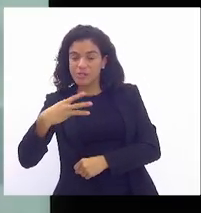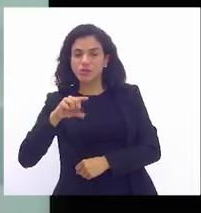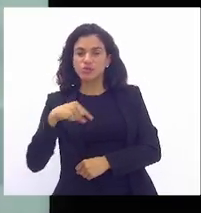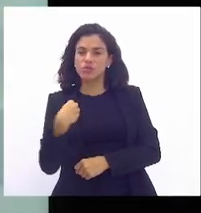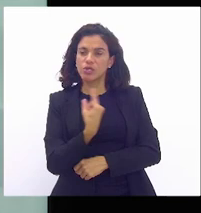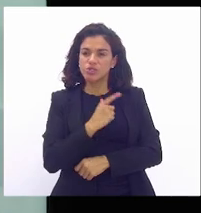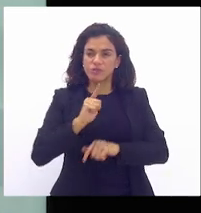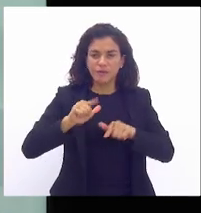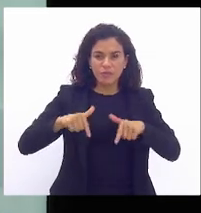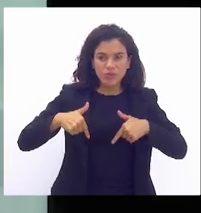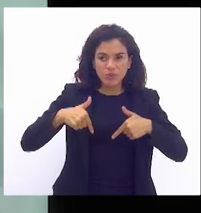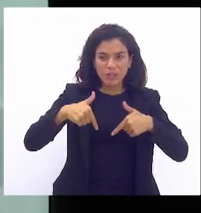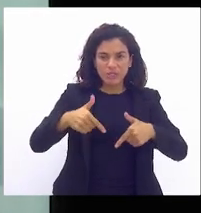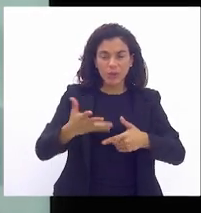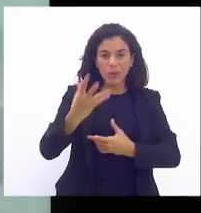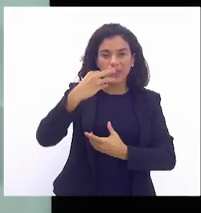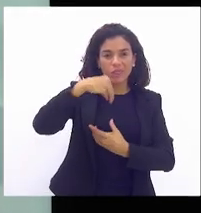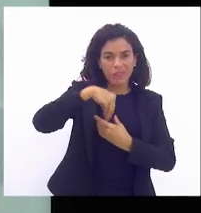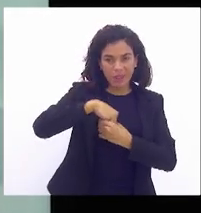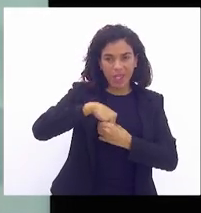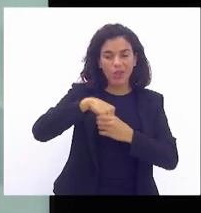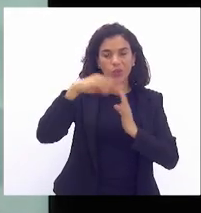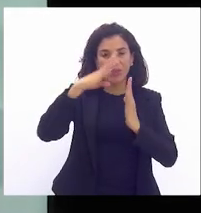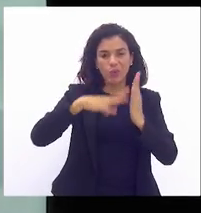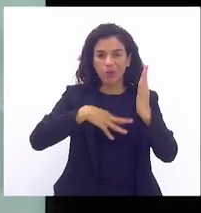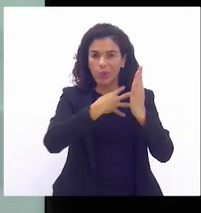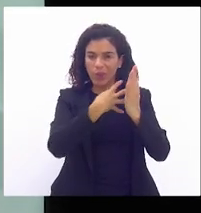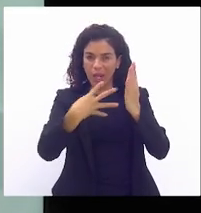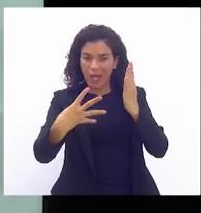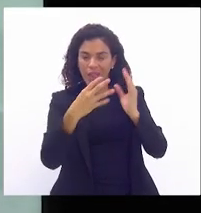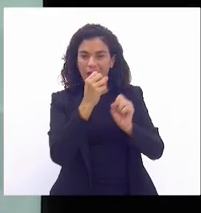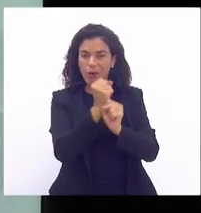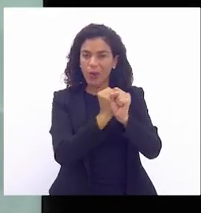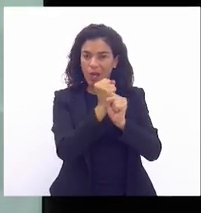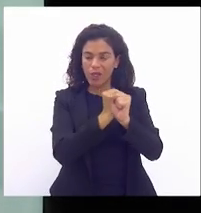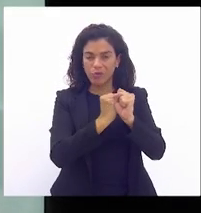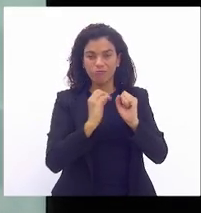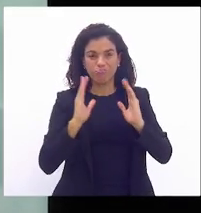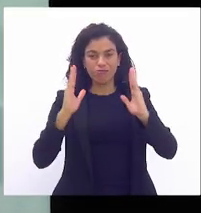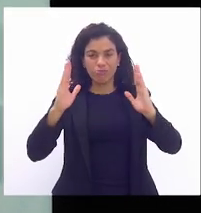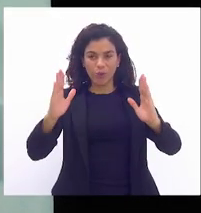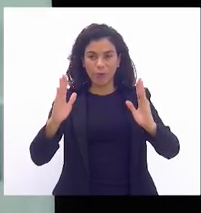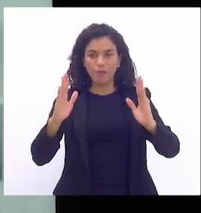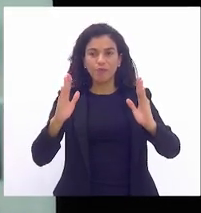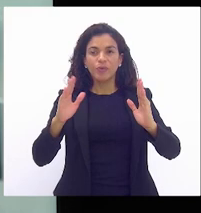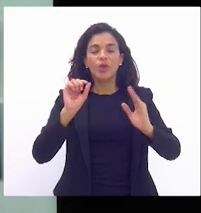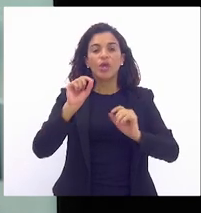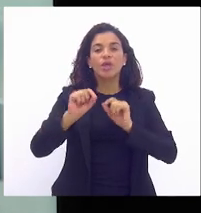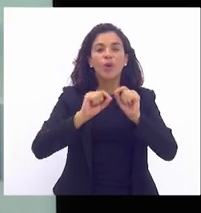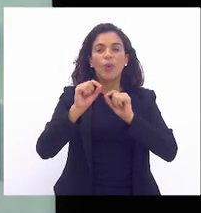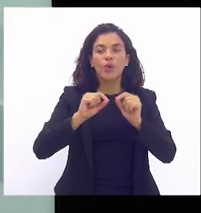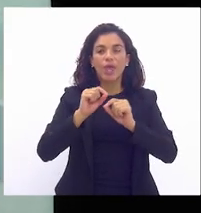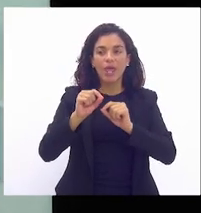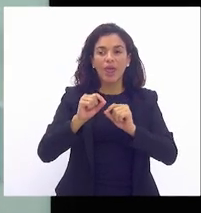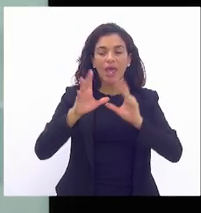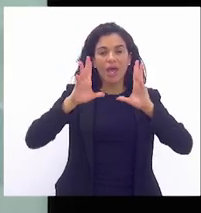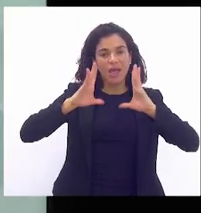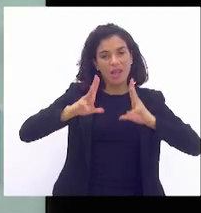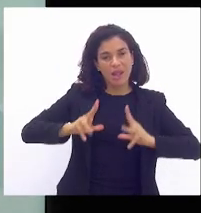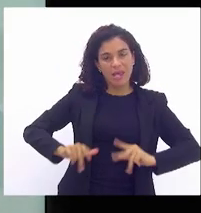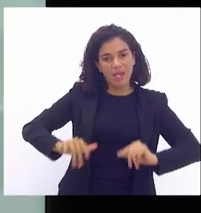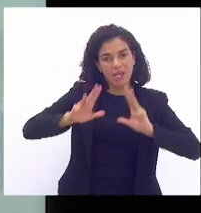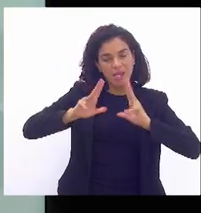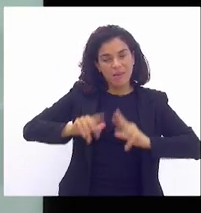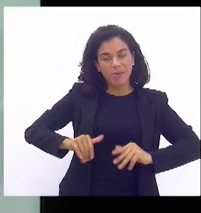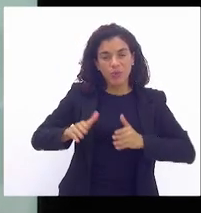uma ação dentro do nosso calendário ambiental, que é o repopulamento do Rio Paraíba do Sul com